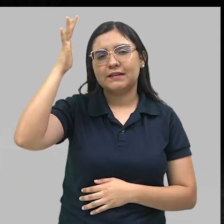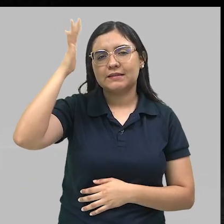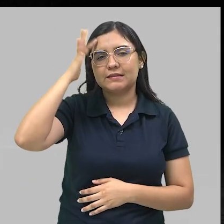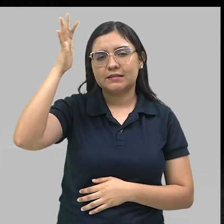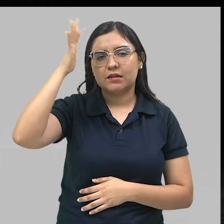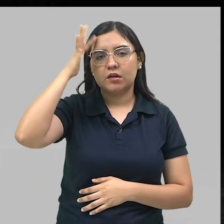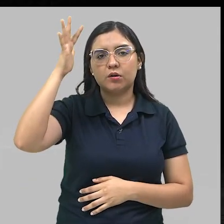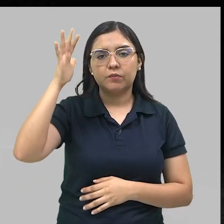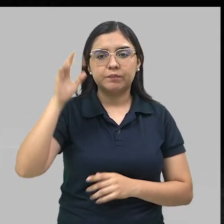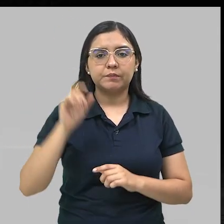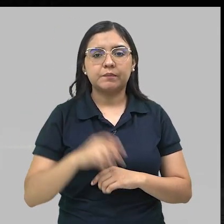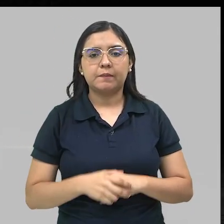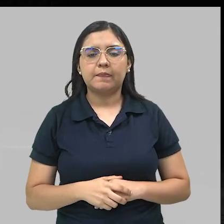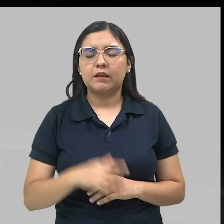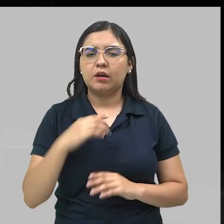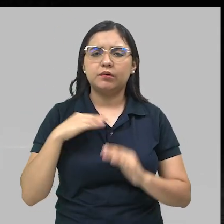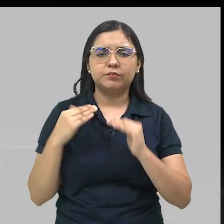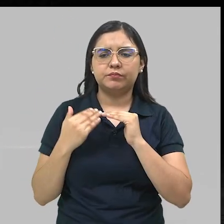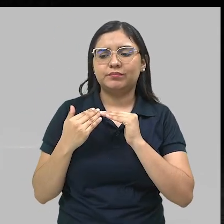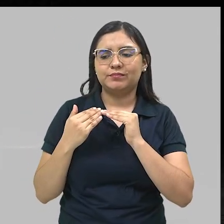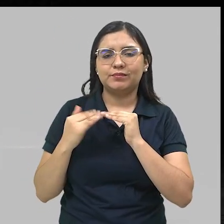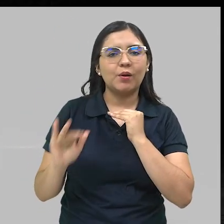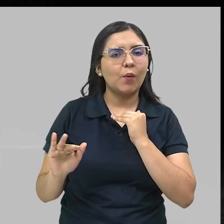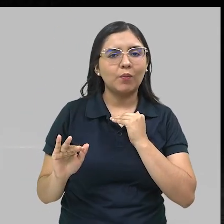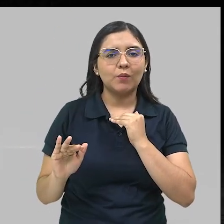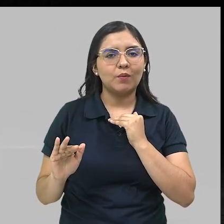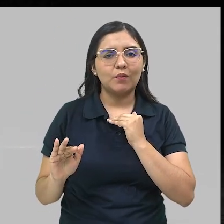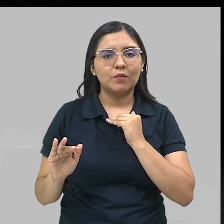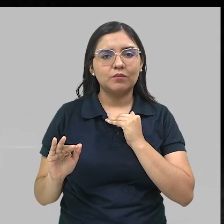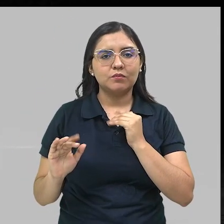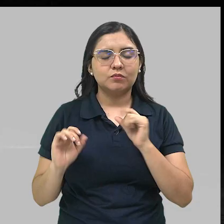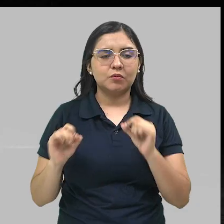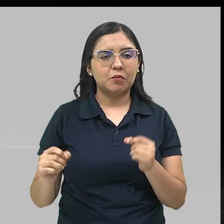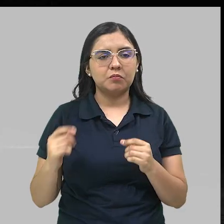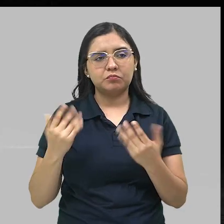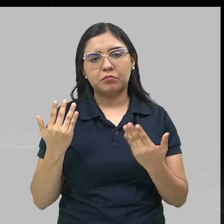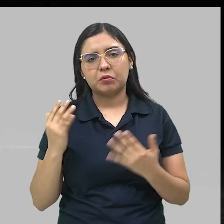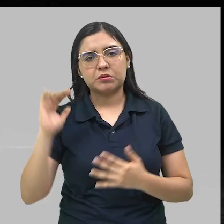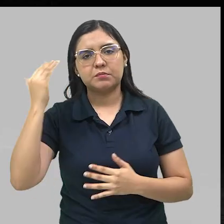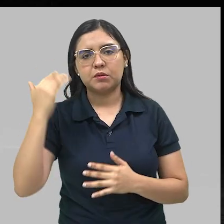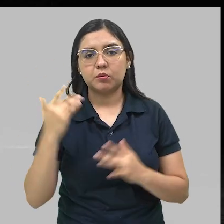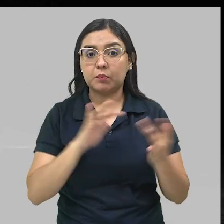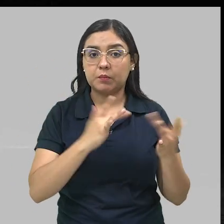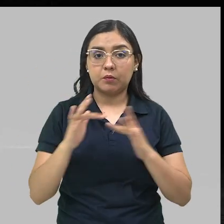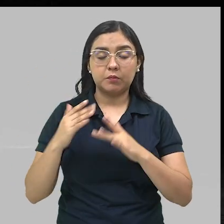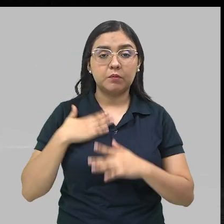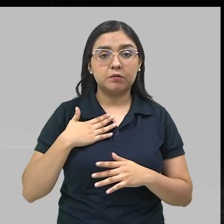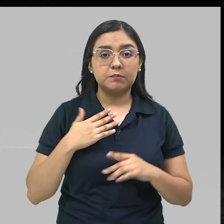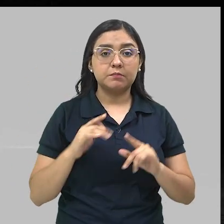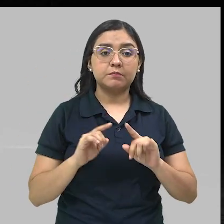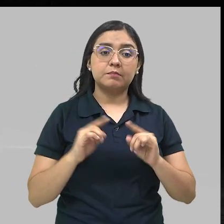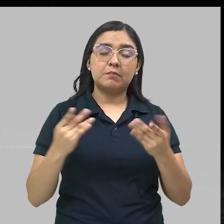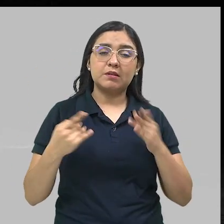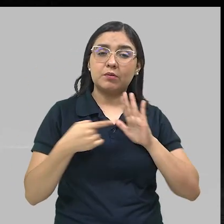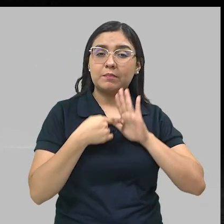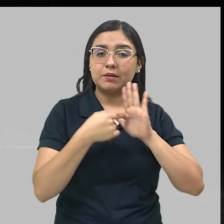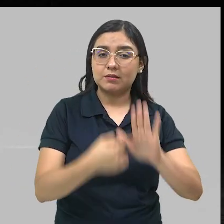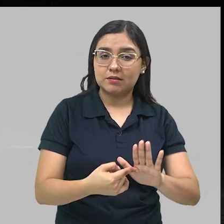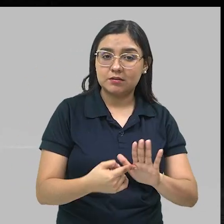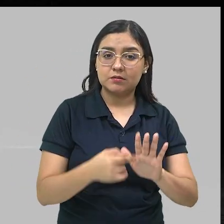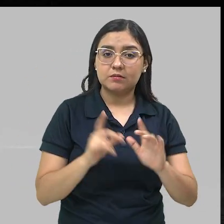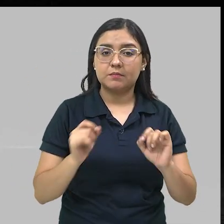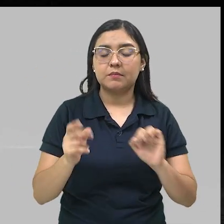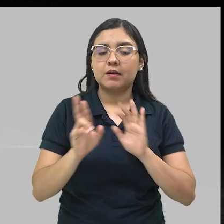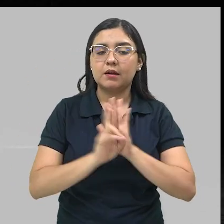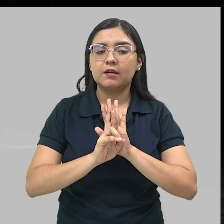reflexiva, onde eu não concordo com tal situação do meu contexto. E eu trago para a cena, para aquilo